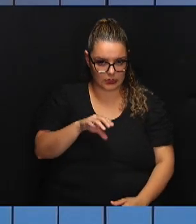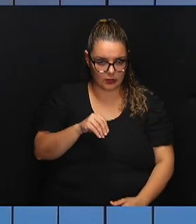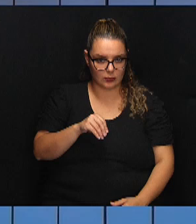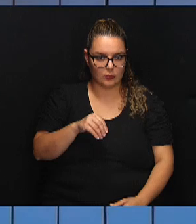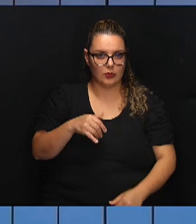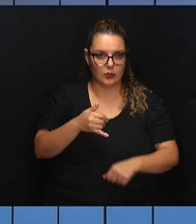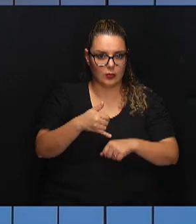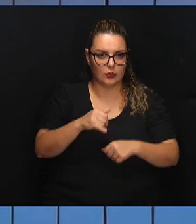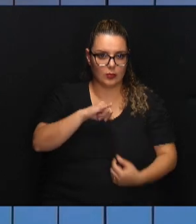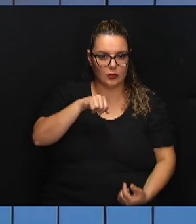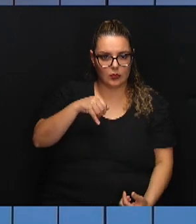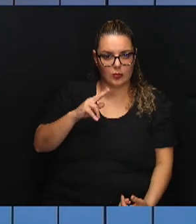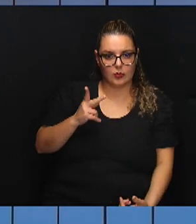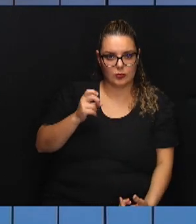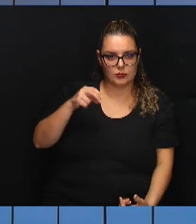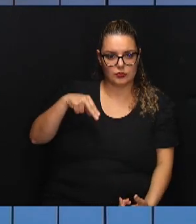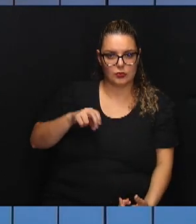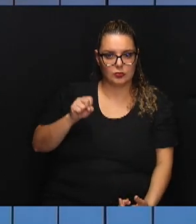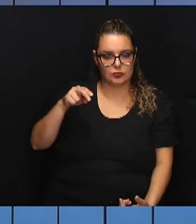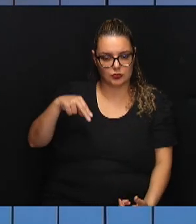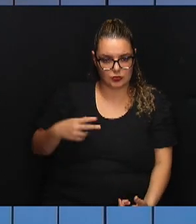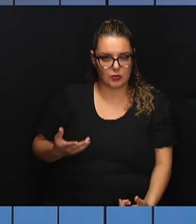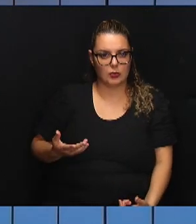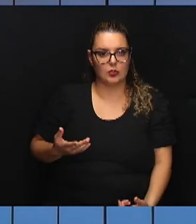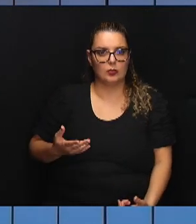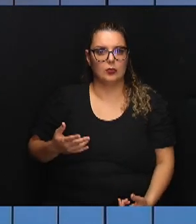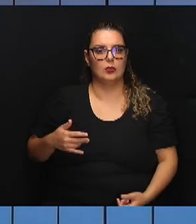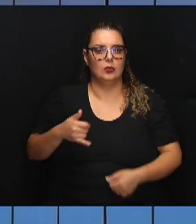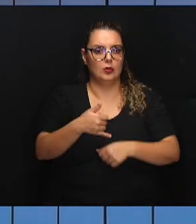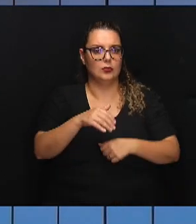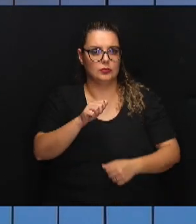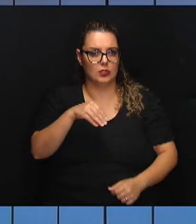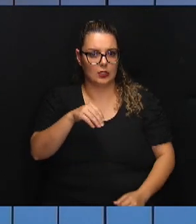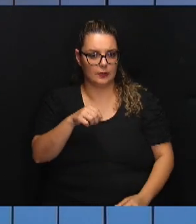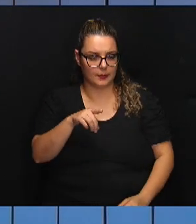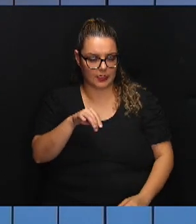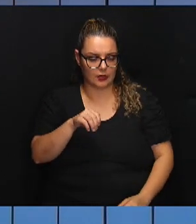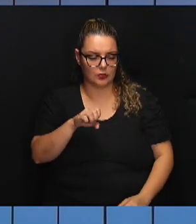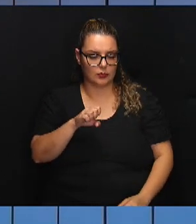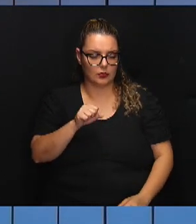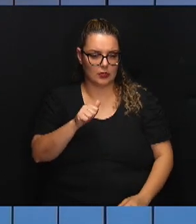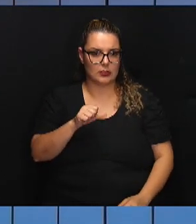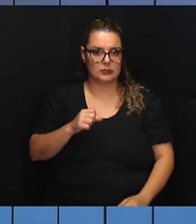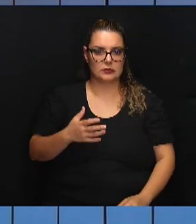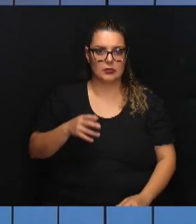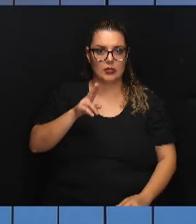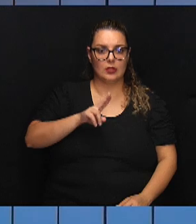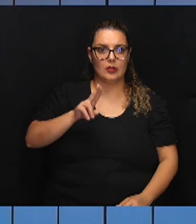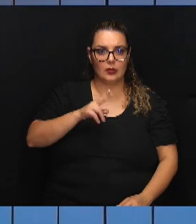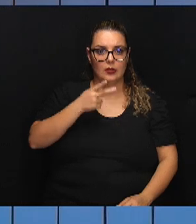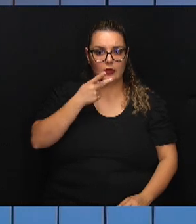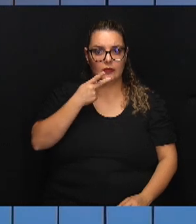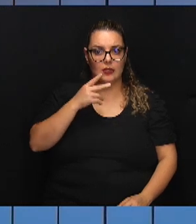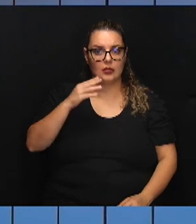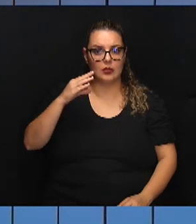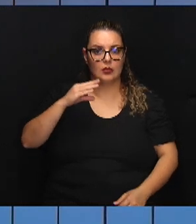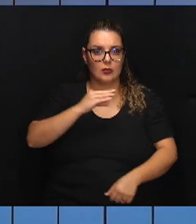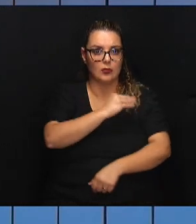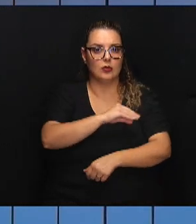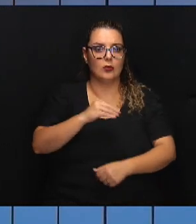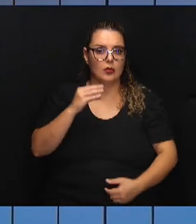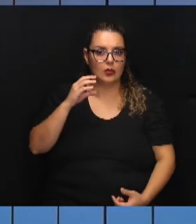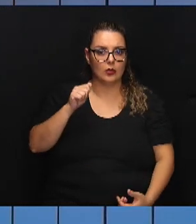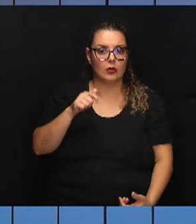olhinho Johnson, alguma coisa assim, óleo de amêndoas. Muita gente fala daquele algodão com álcool para